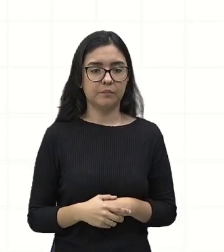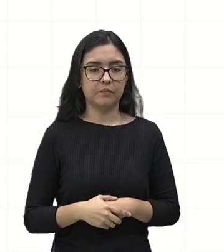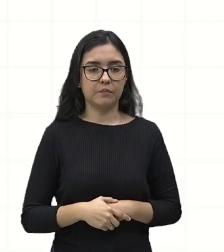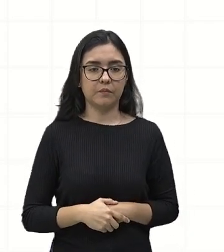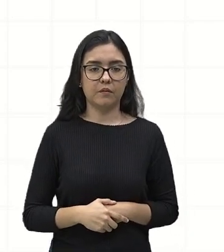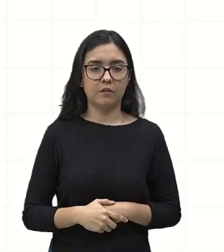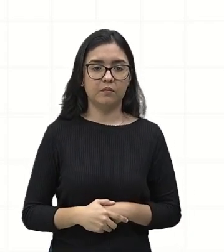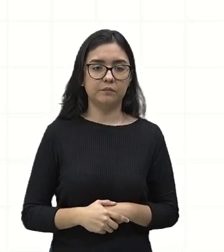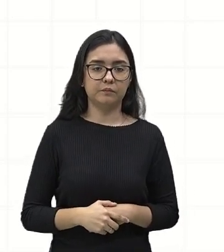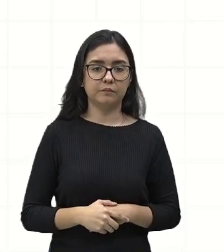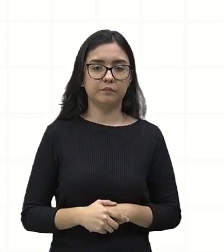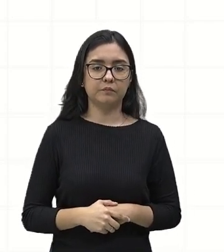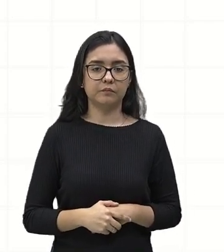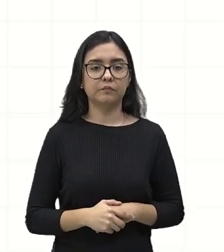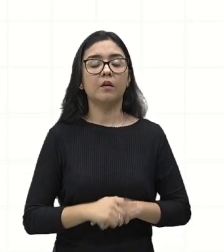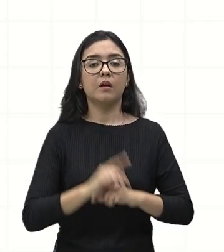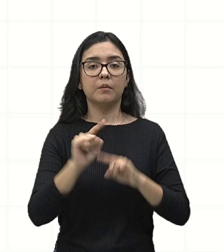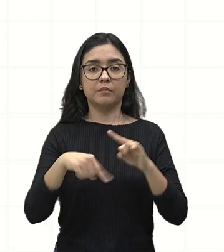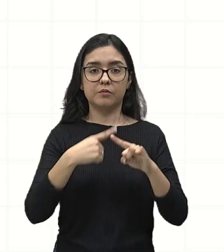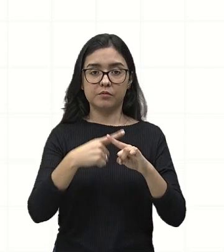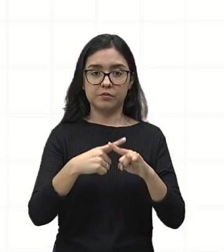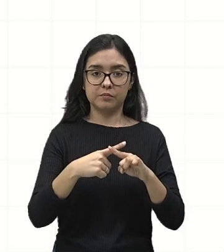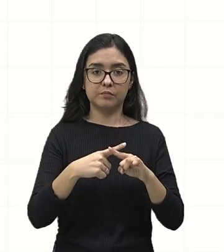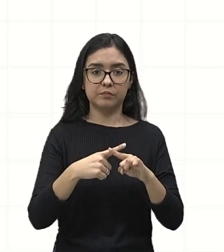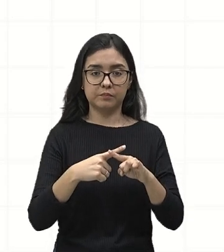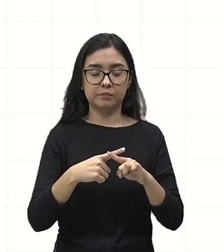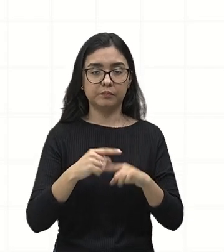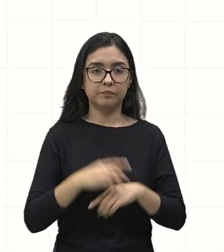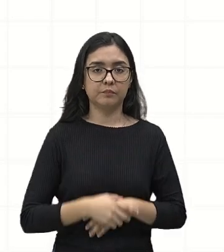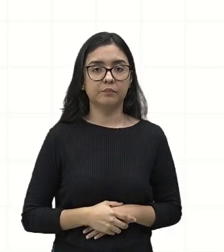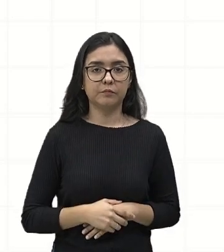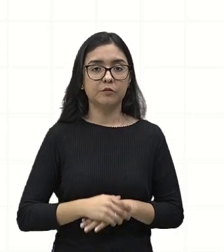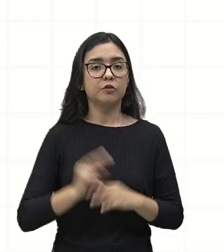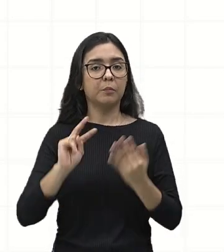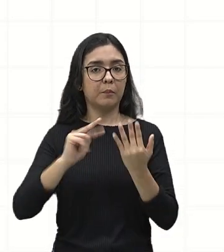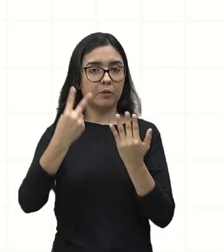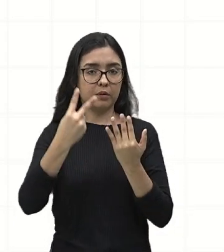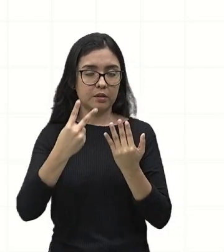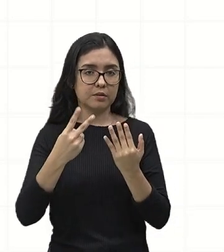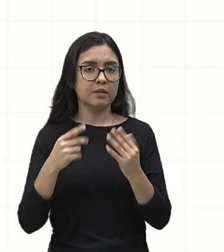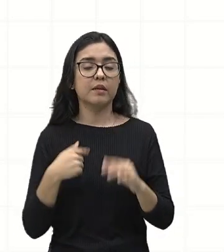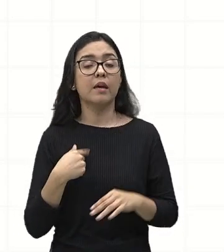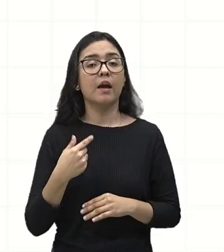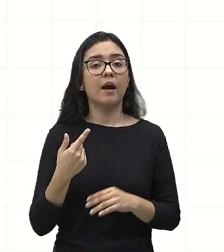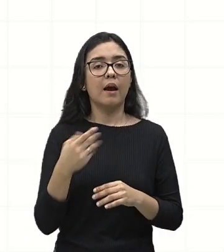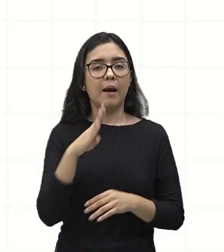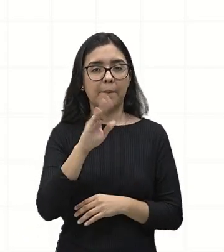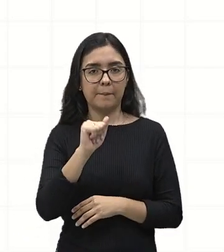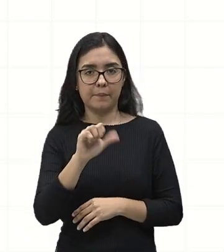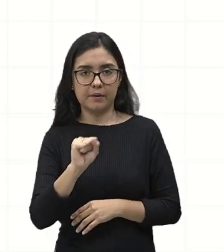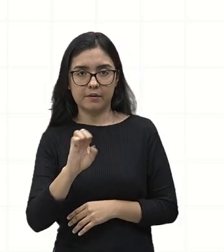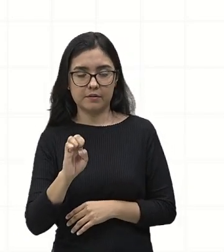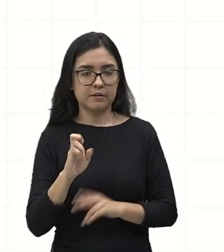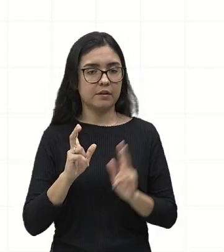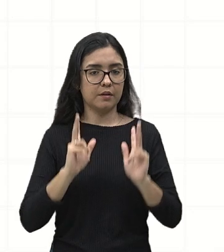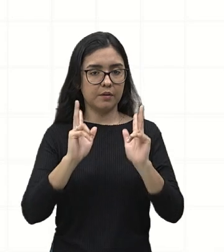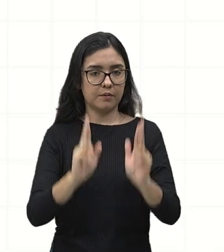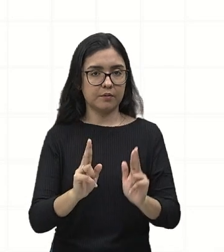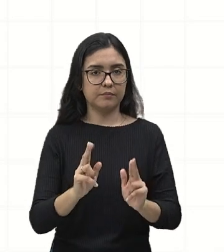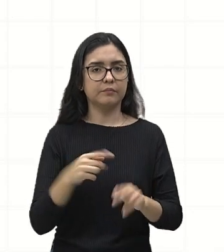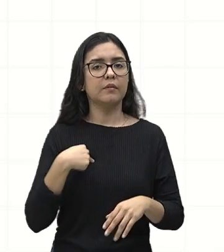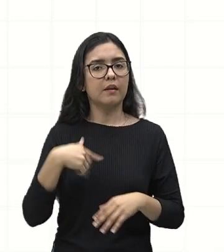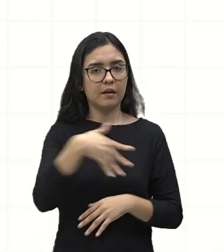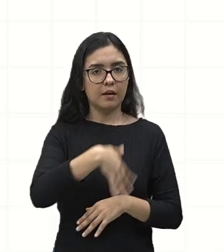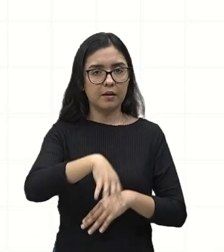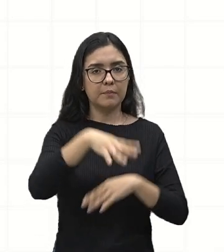na multiplicação de potências de mesma base, e aí na matemática você sempre vai lembrar dessa palavra produto,